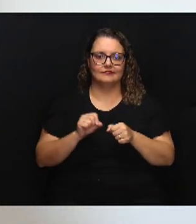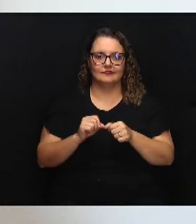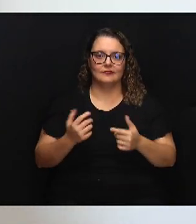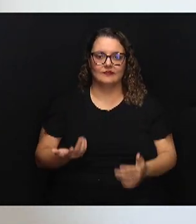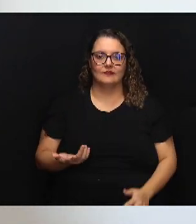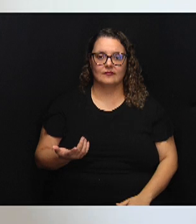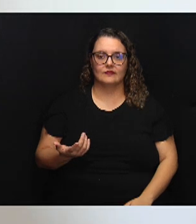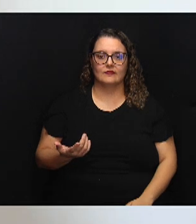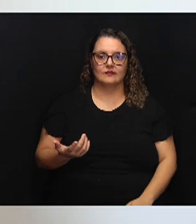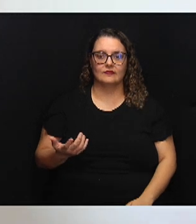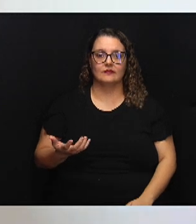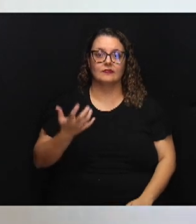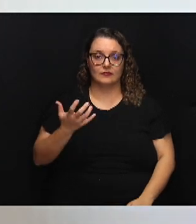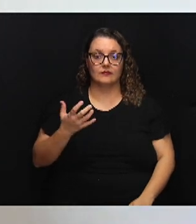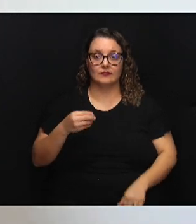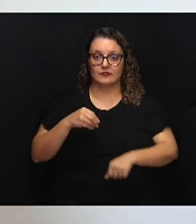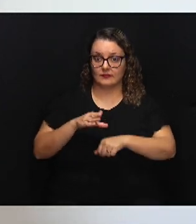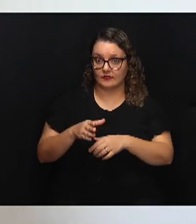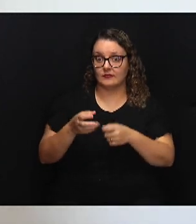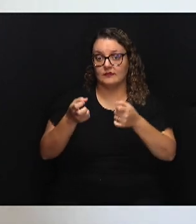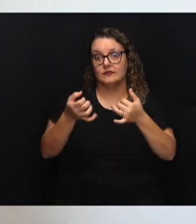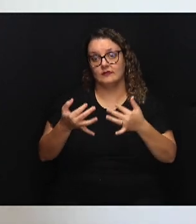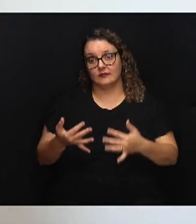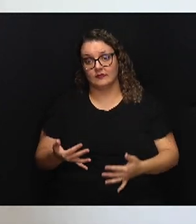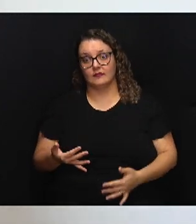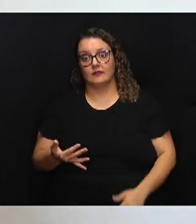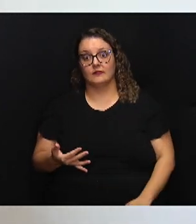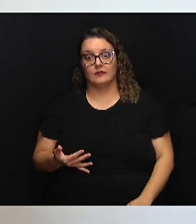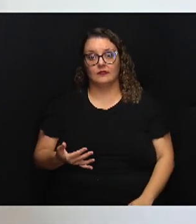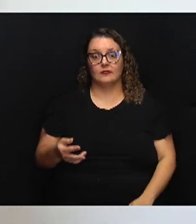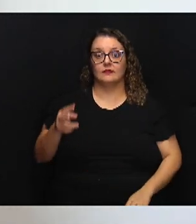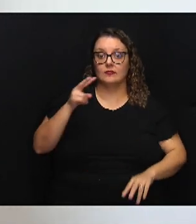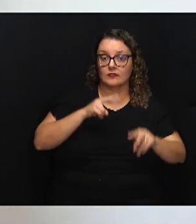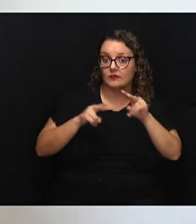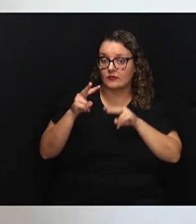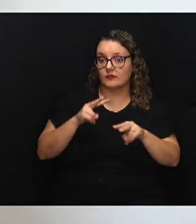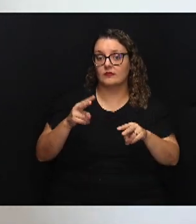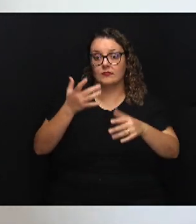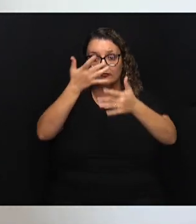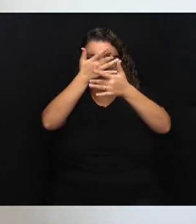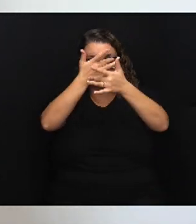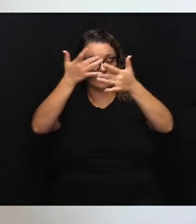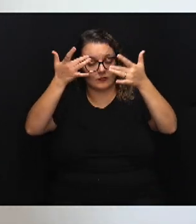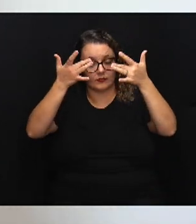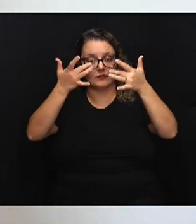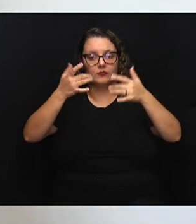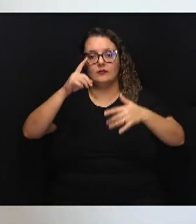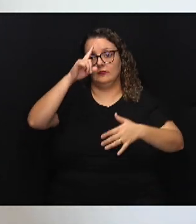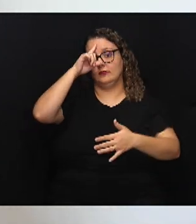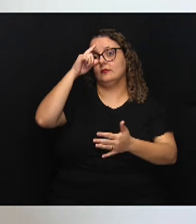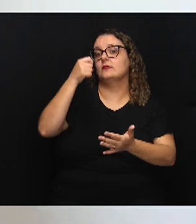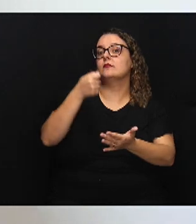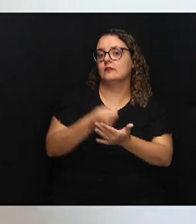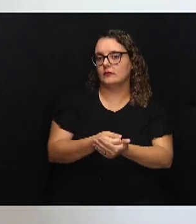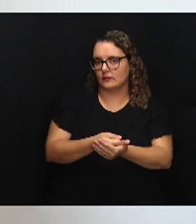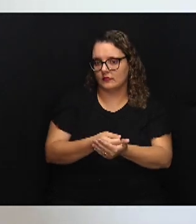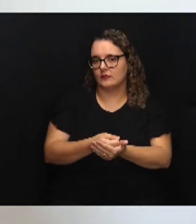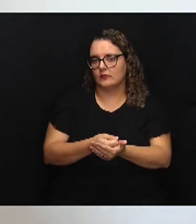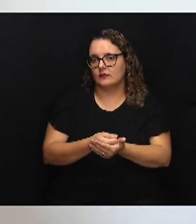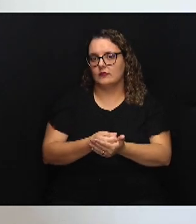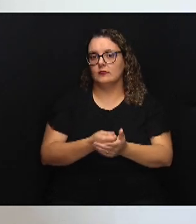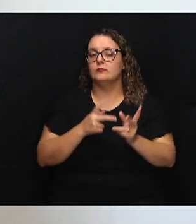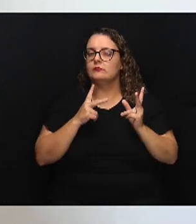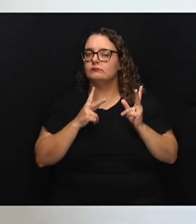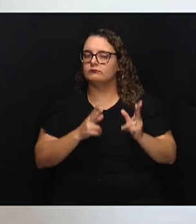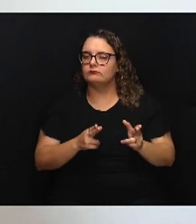eu gostaria de deixar aí uma orientação, né? De um olhar para a saúde mental e para essa tomada de decisão, como